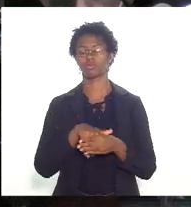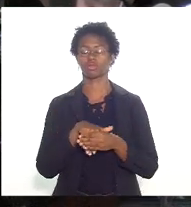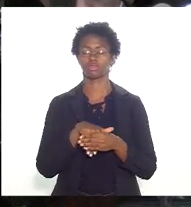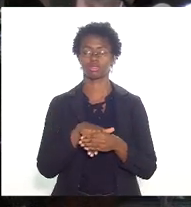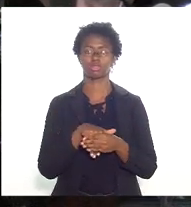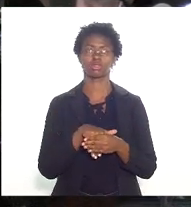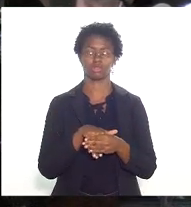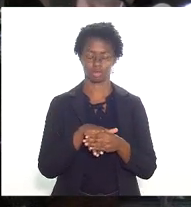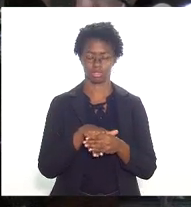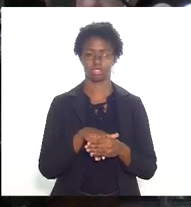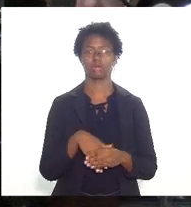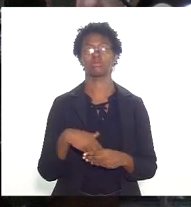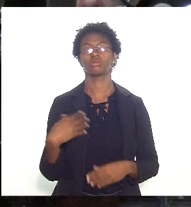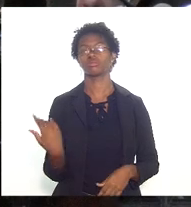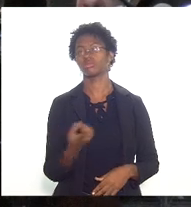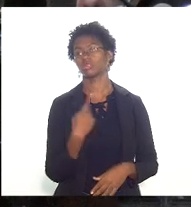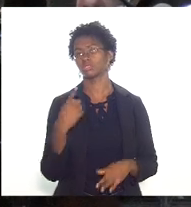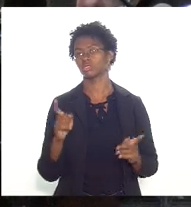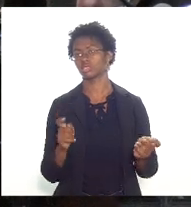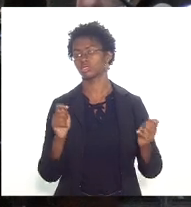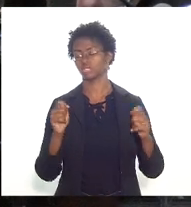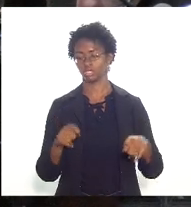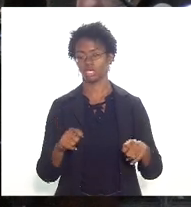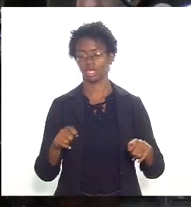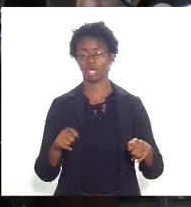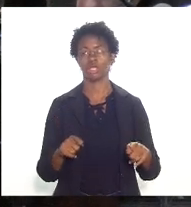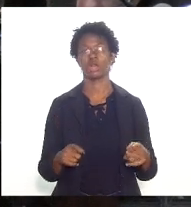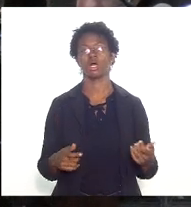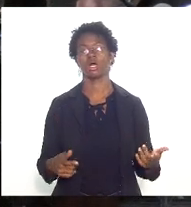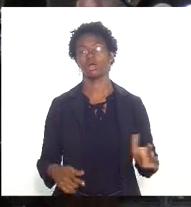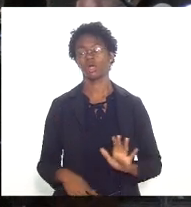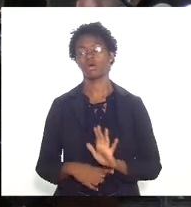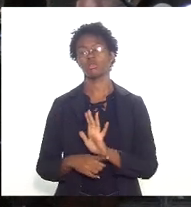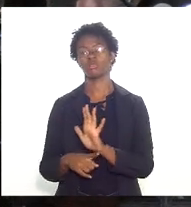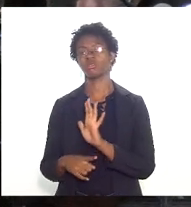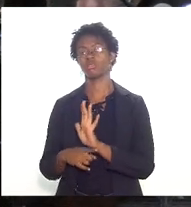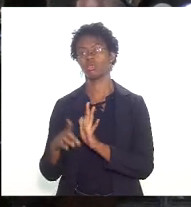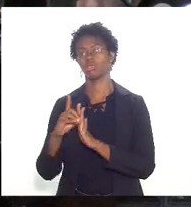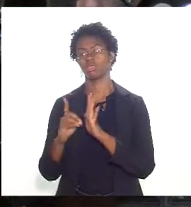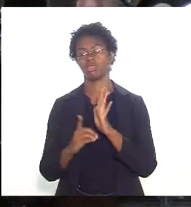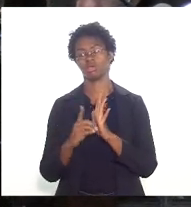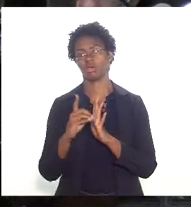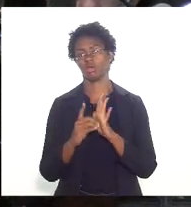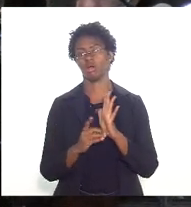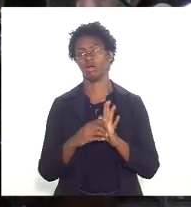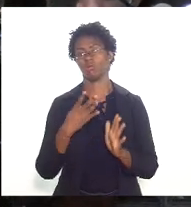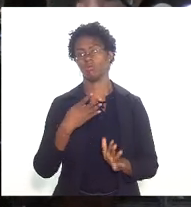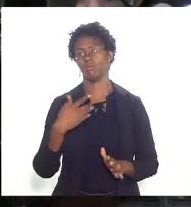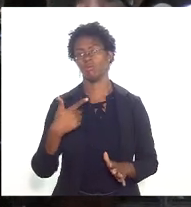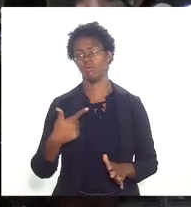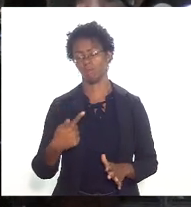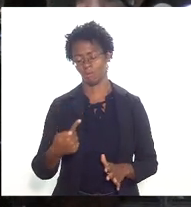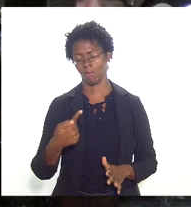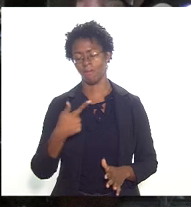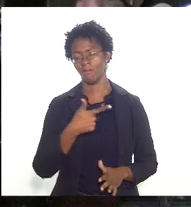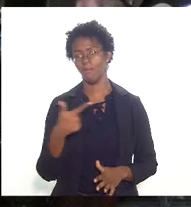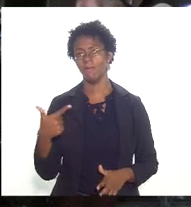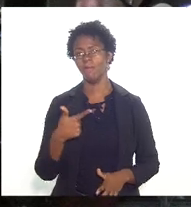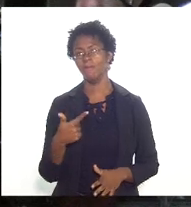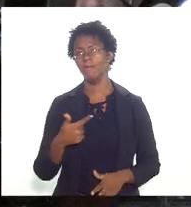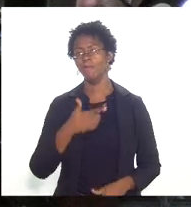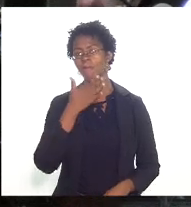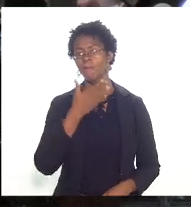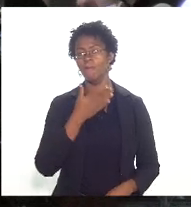para que a gente possa sustar os efeitos do Decreto 4722 de 23 de dezembro de